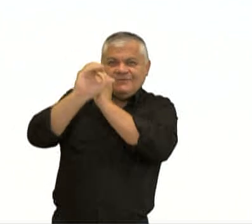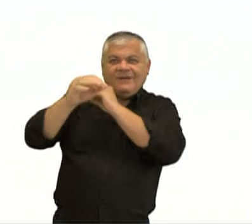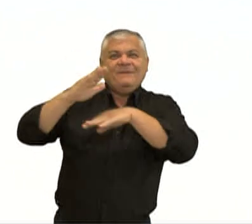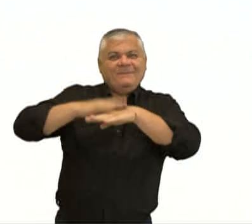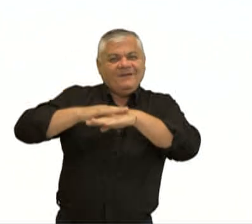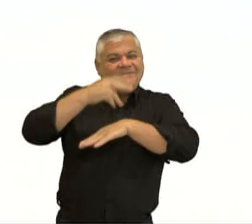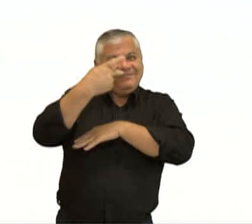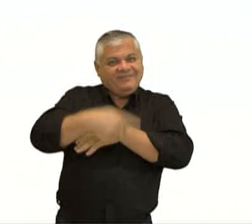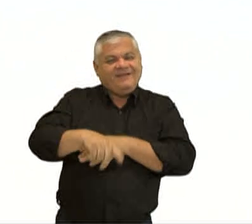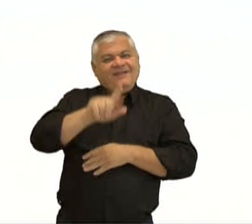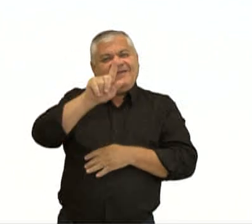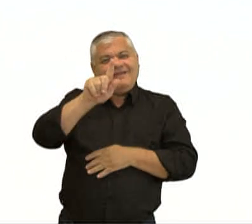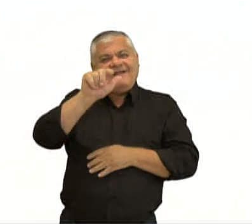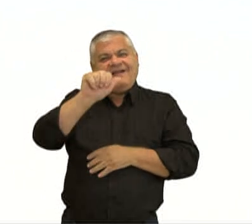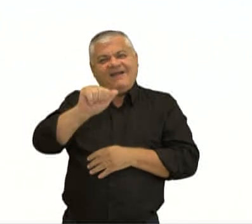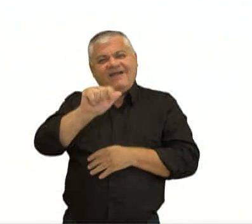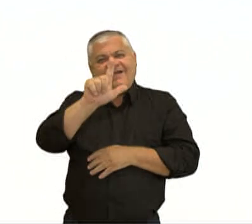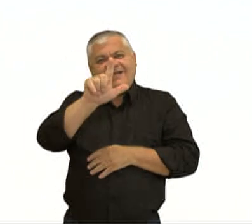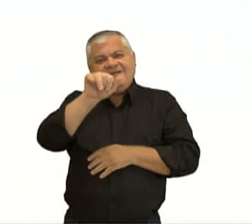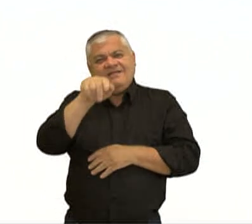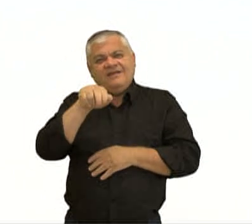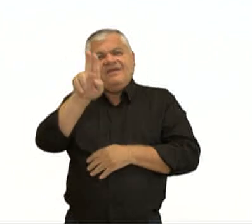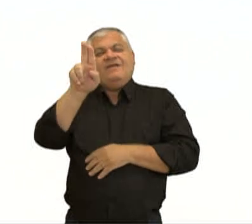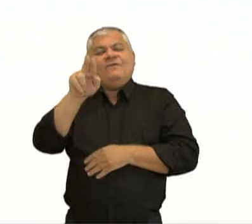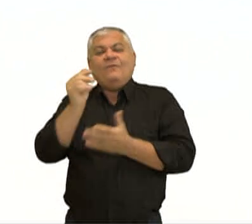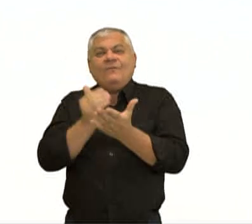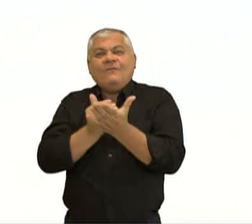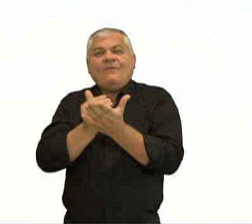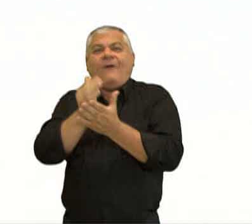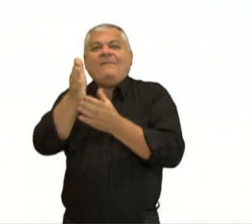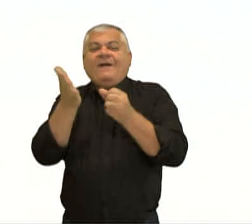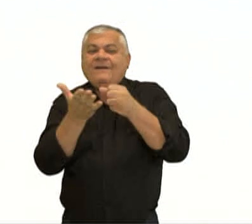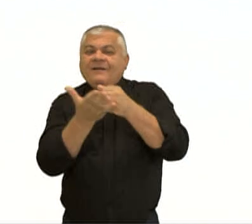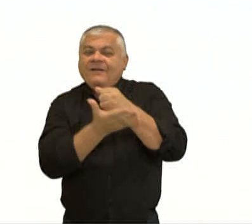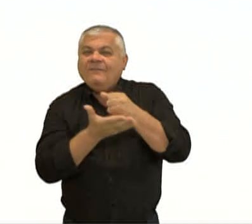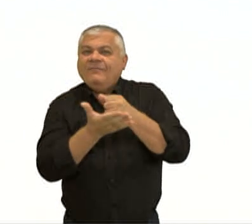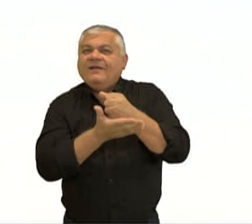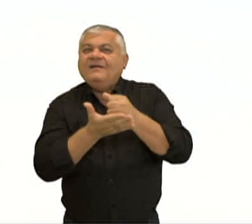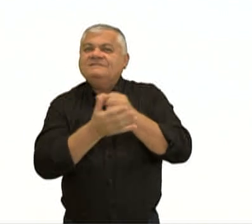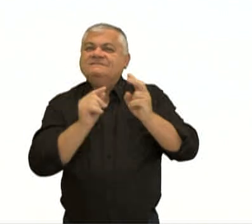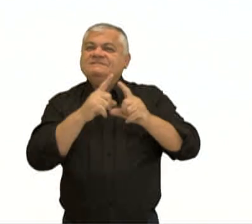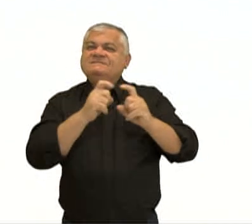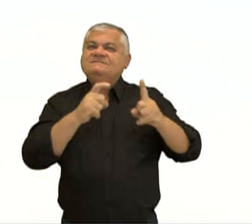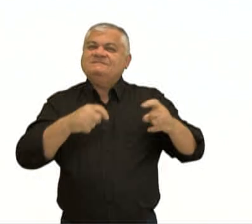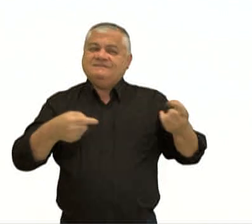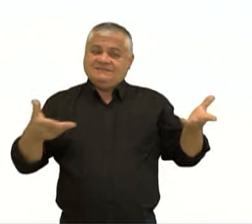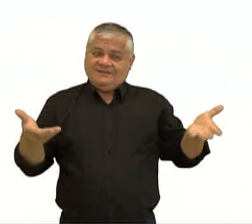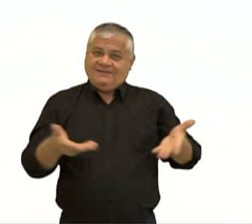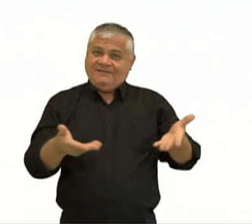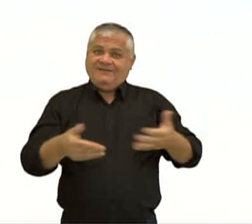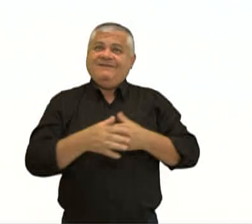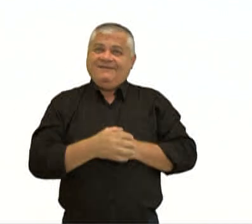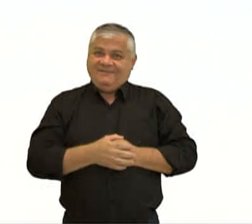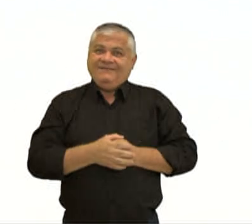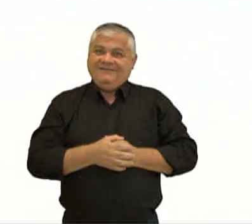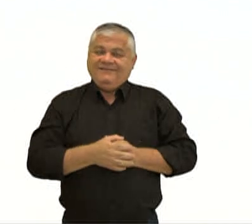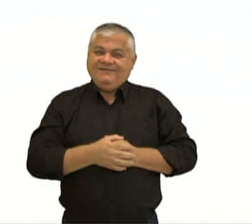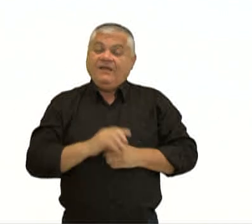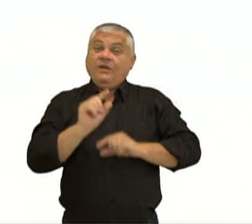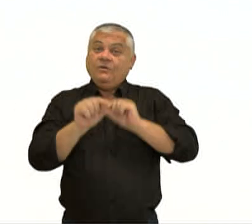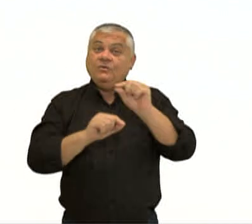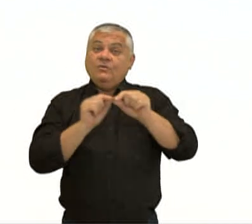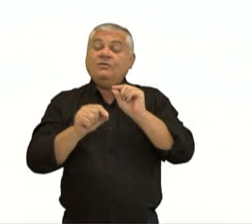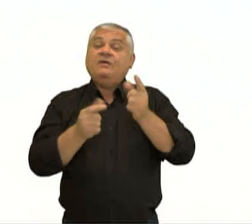explicação teórica constitui o alicerce da ciência moderna, que se forjou sob o signo da